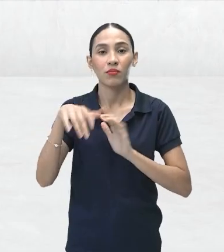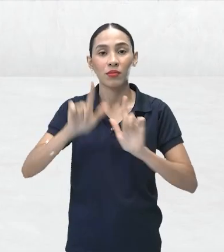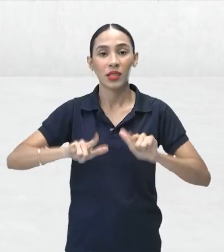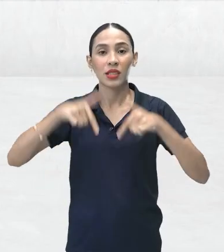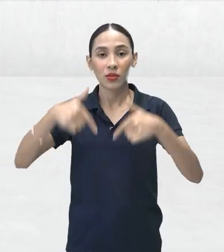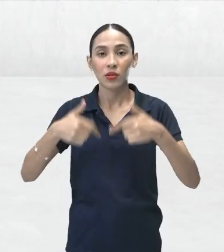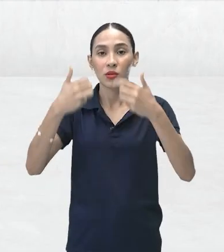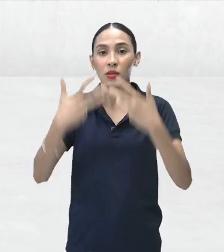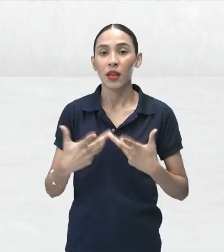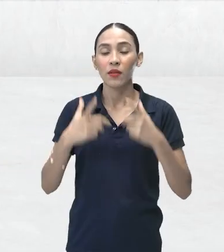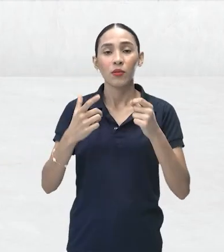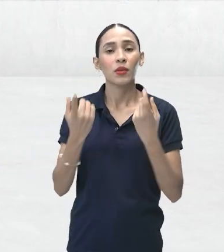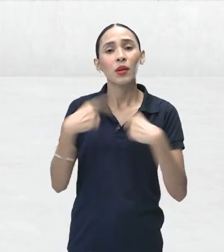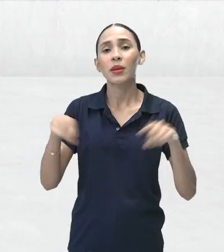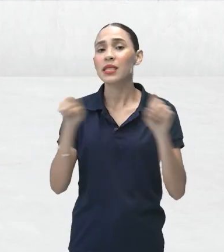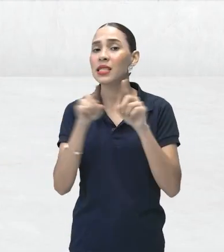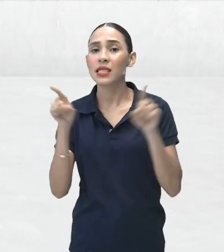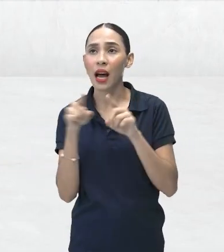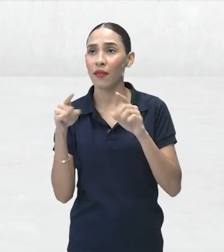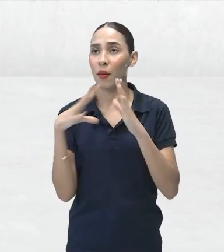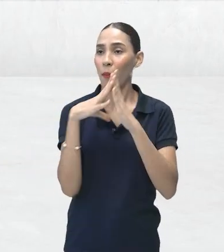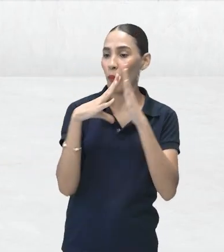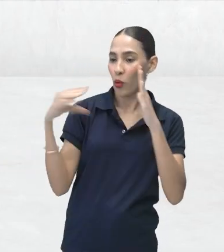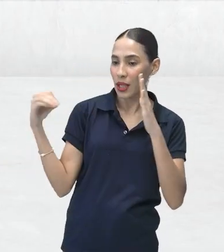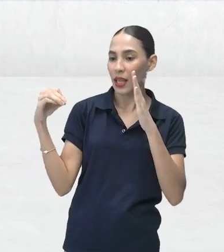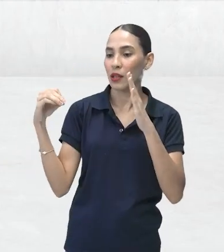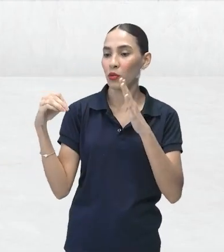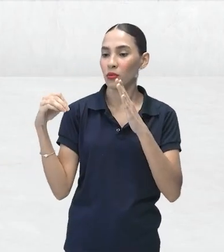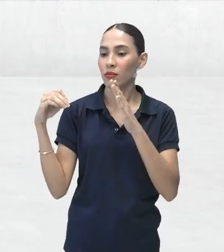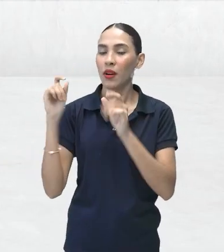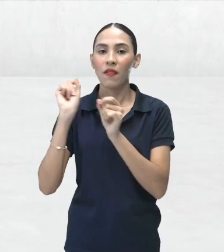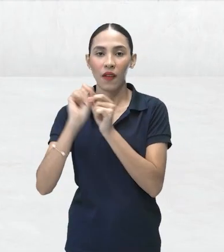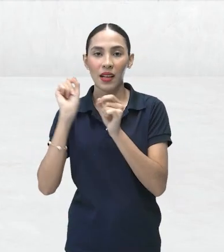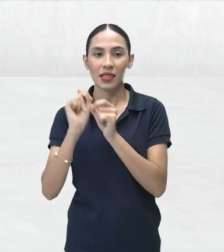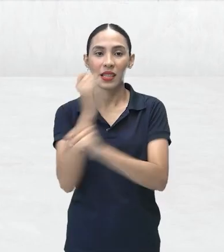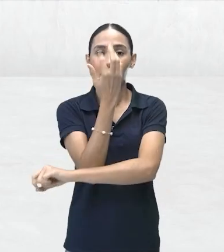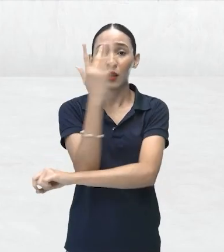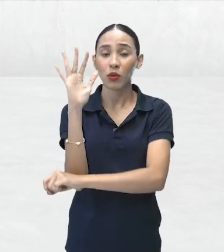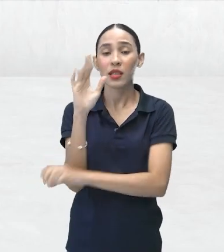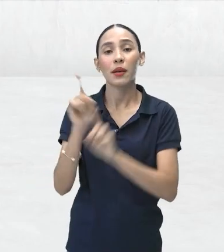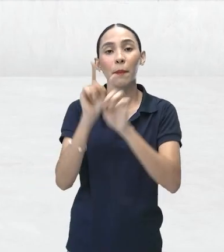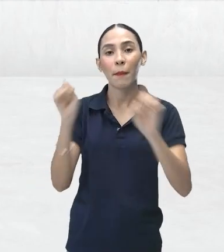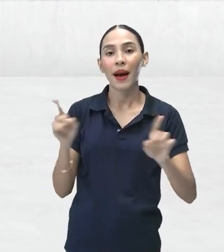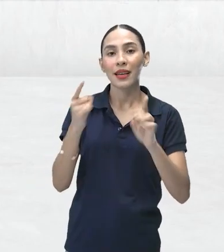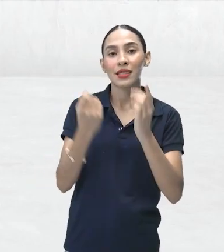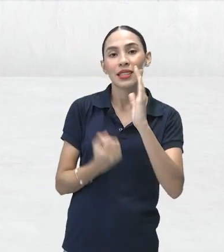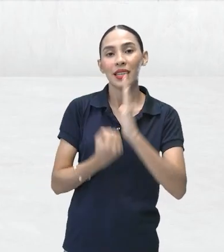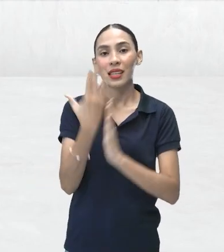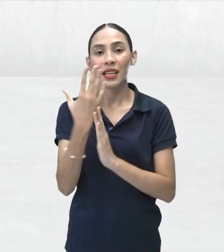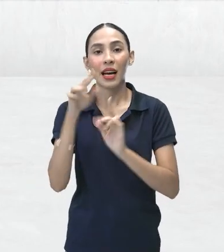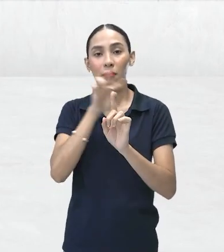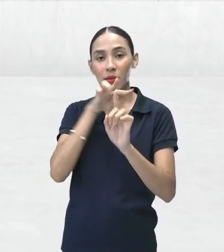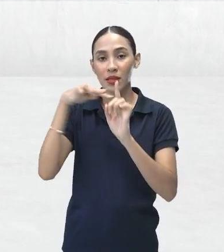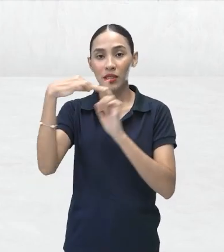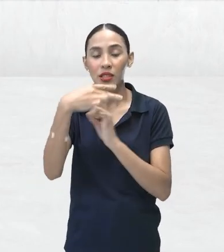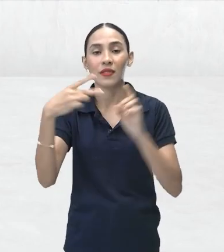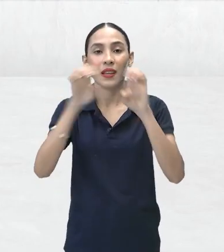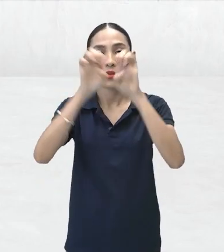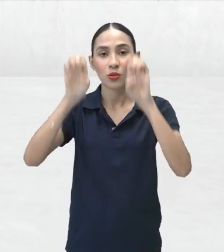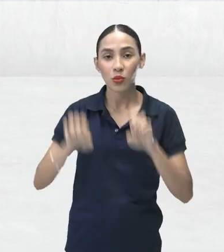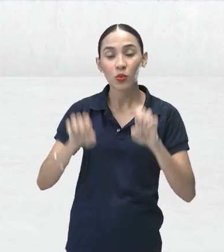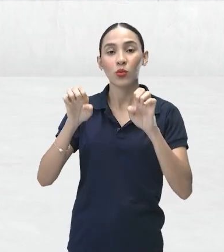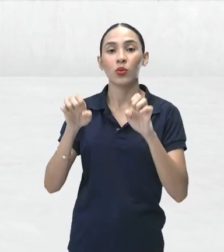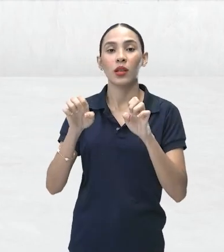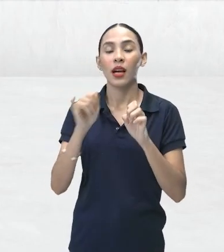eles falavam que não era necessário imitar a natureza, mas criar o olhar, a forma, colocar